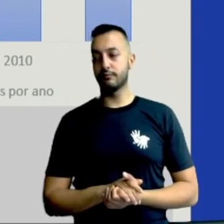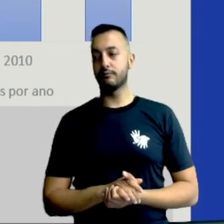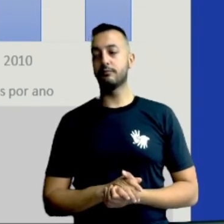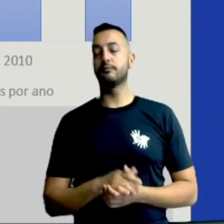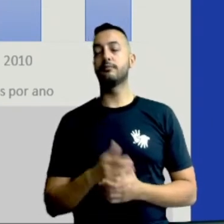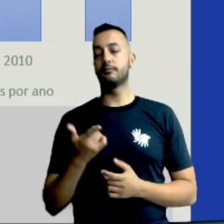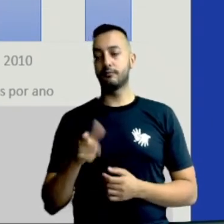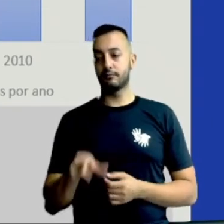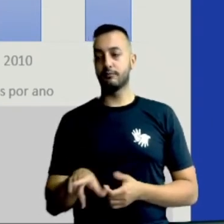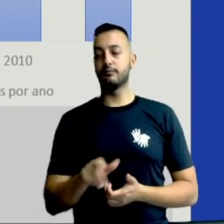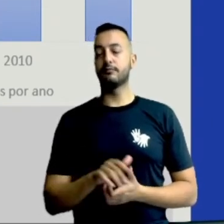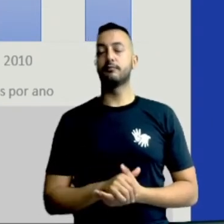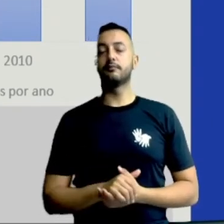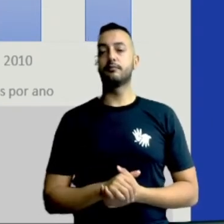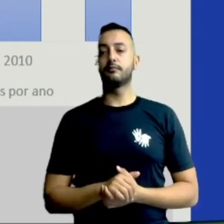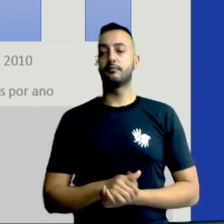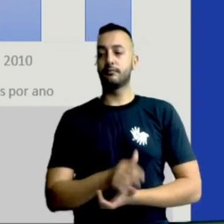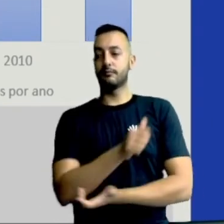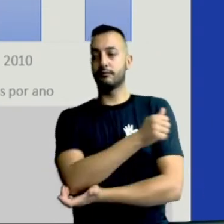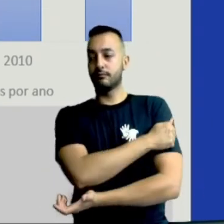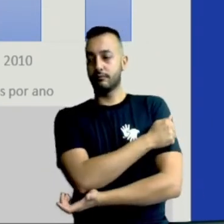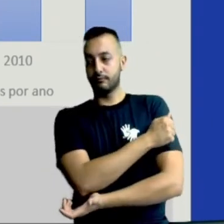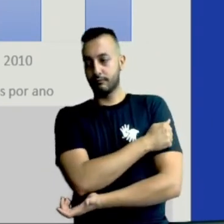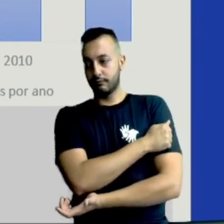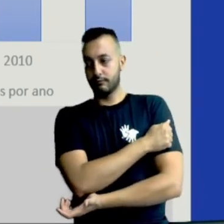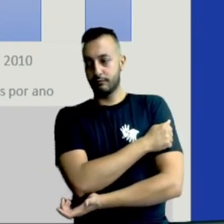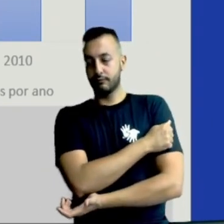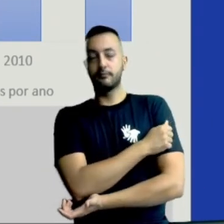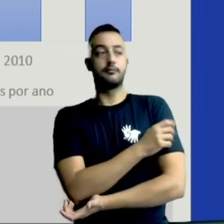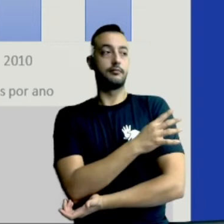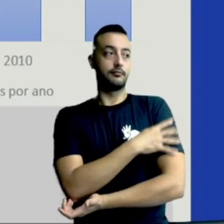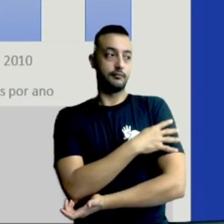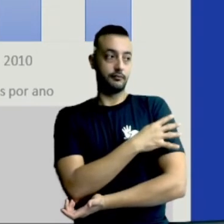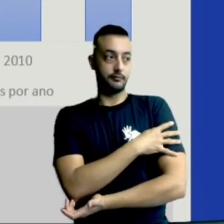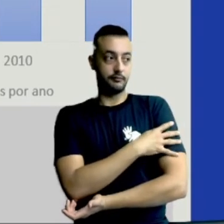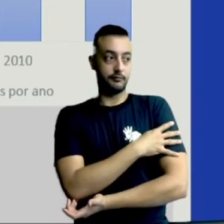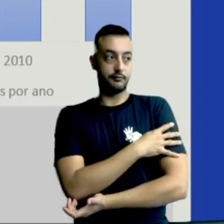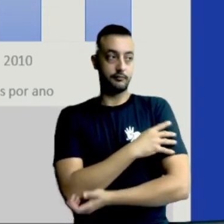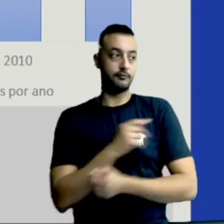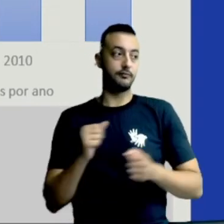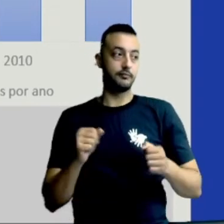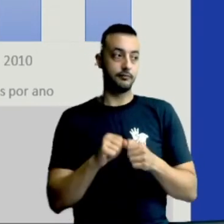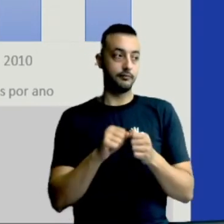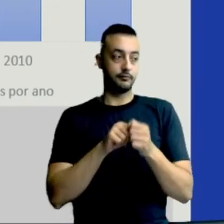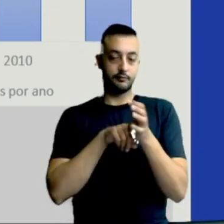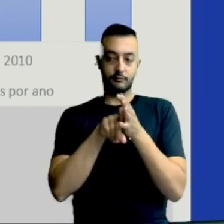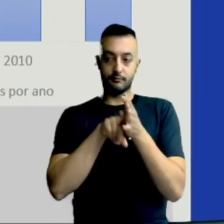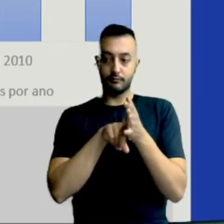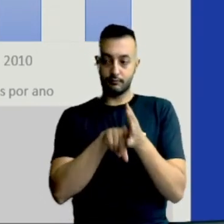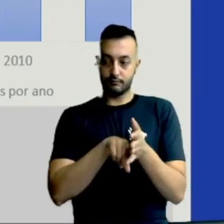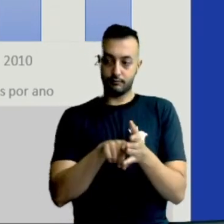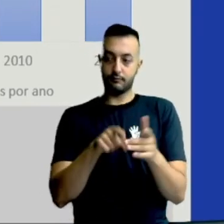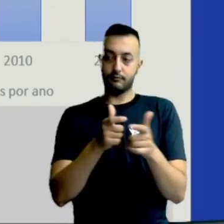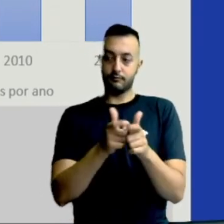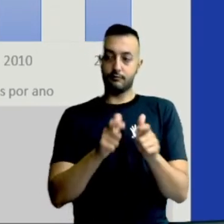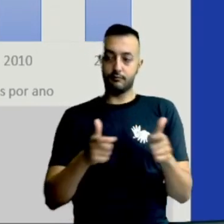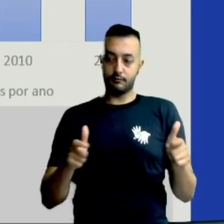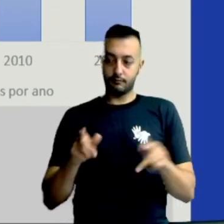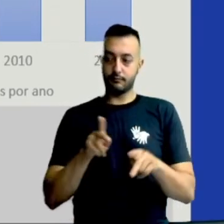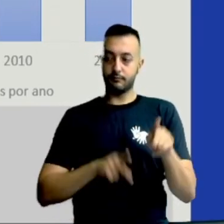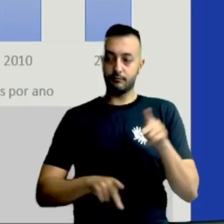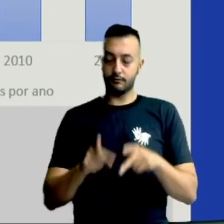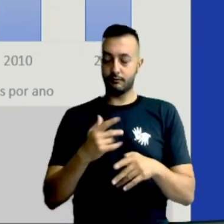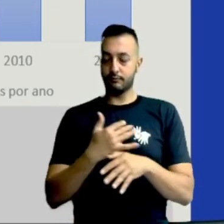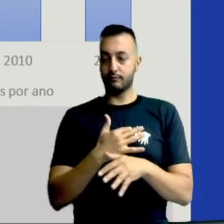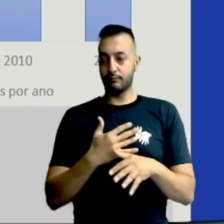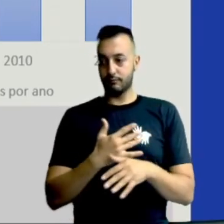Vamos para mais um. Um aluno do 4º ano realizou uma pesquisa sobre o crescimento populacional